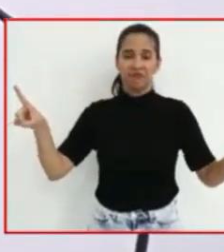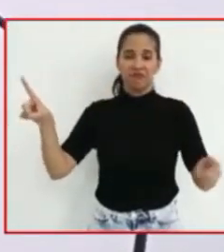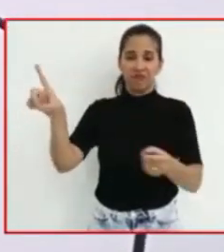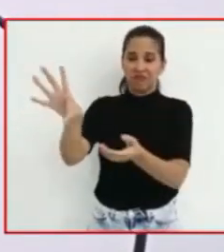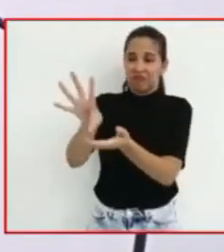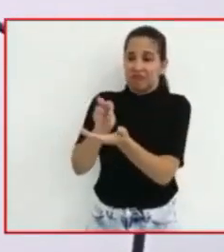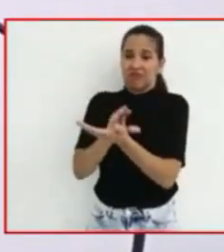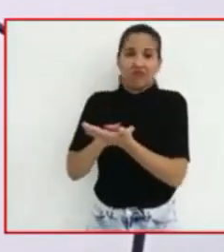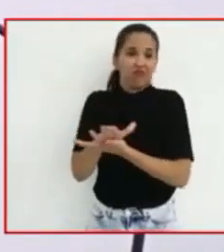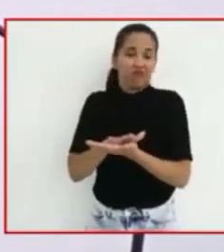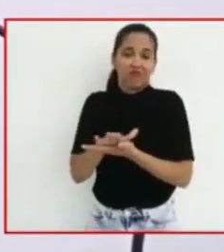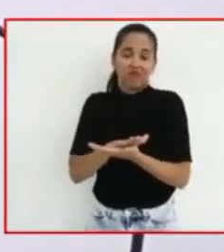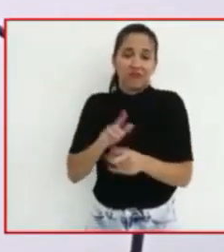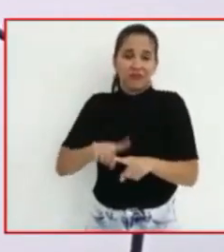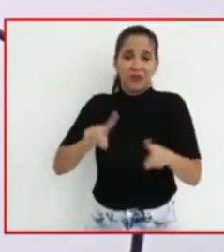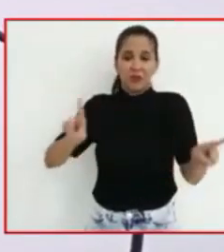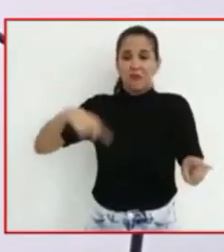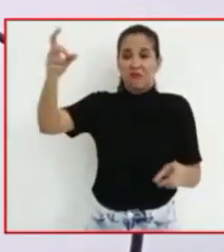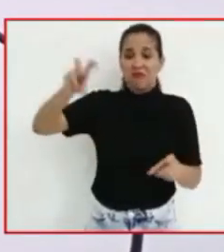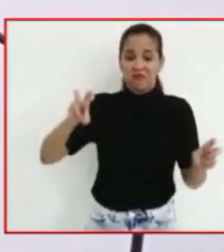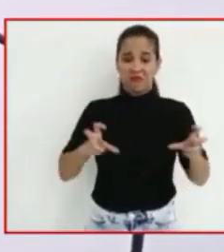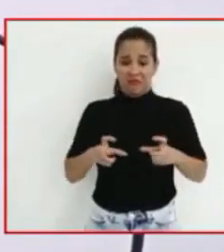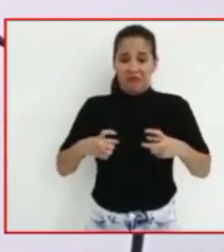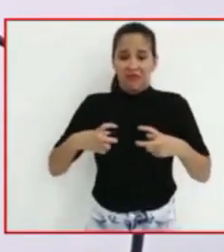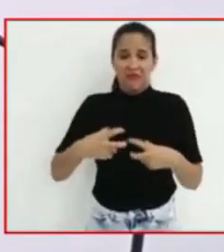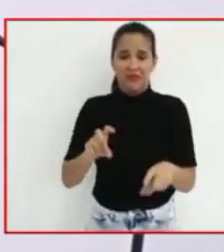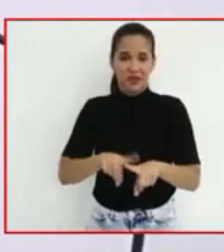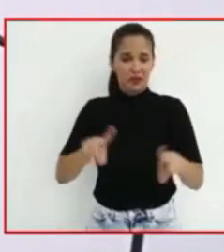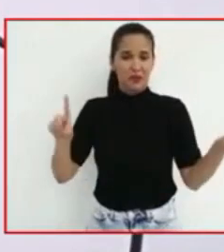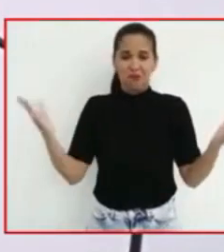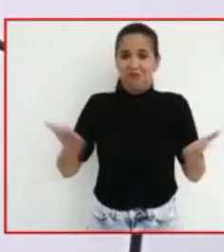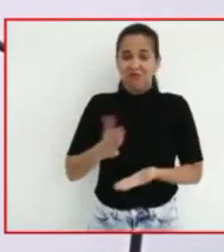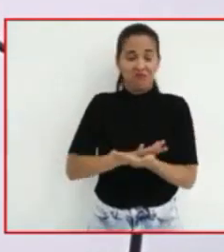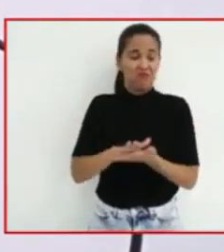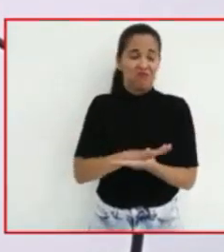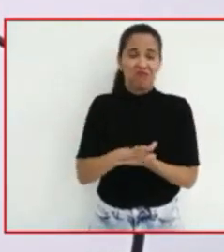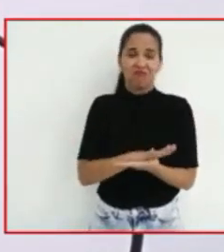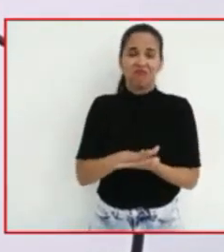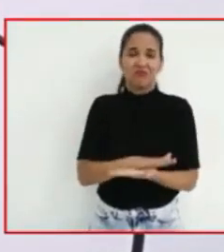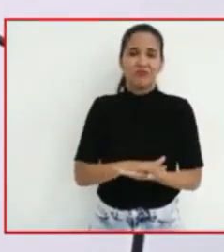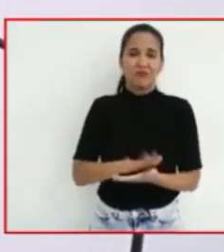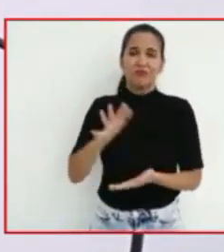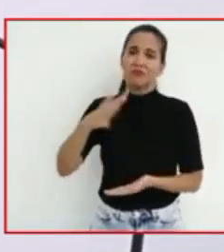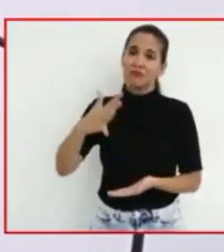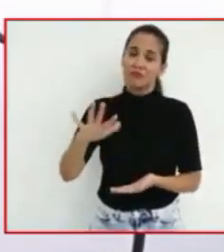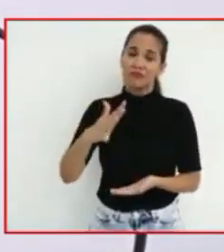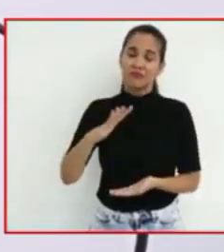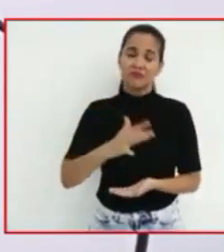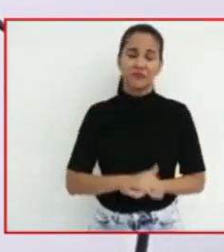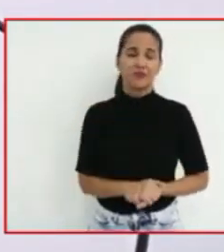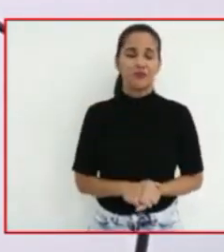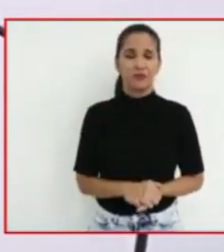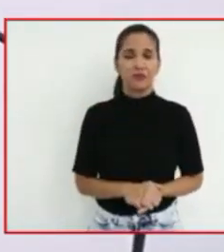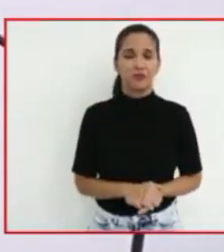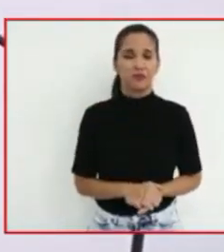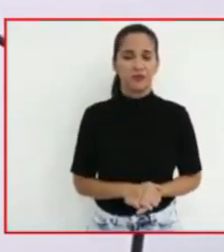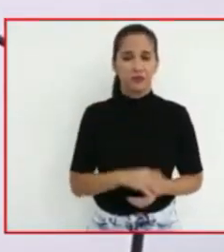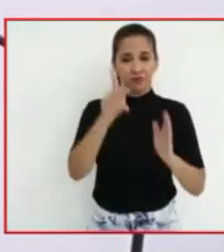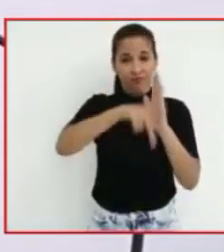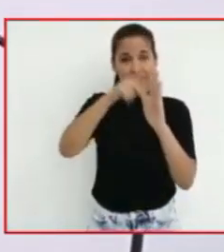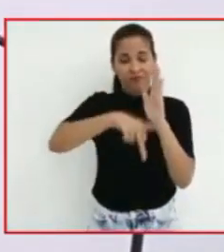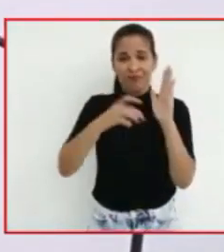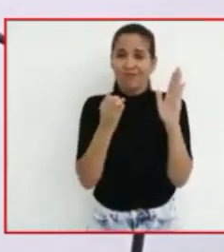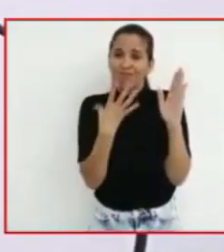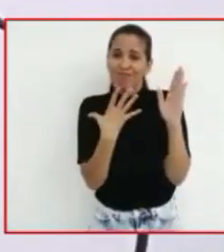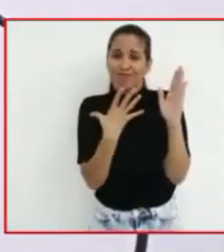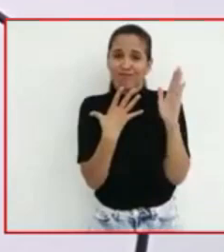está em uma outra Câmara aí, mas para nós não chegou, tem comentários. Talvez seja um projeto